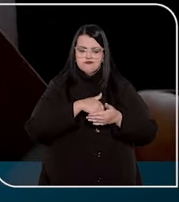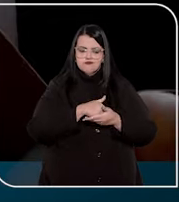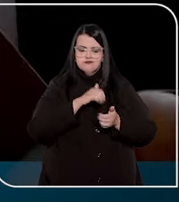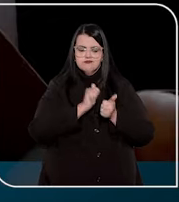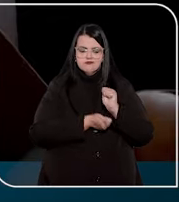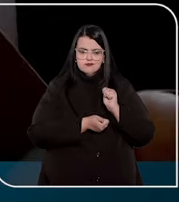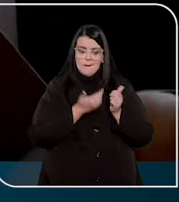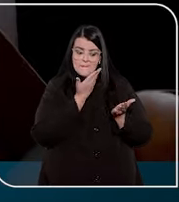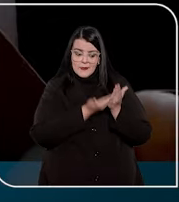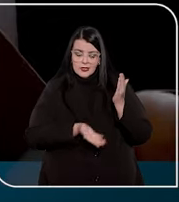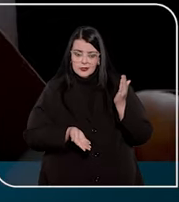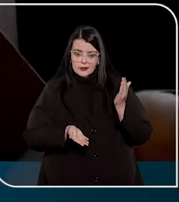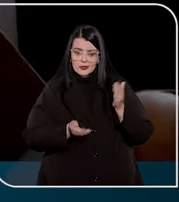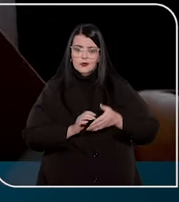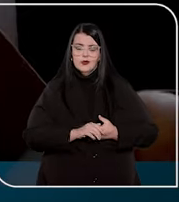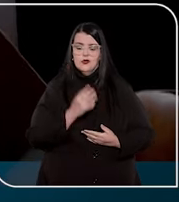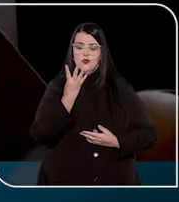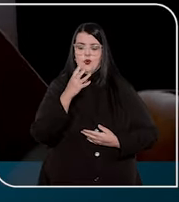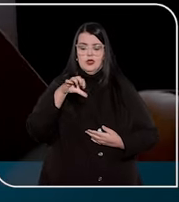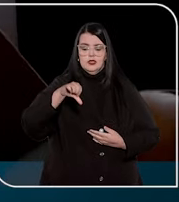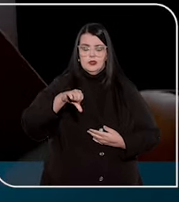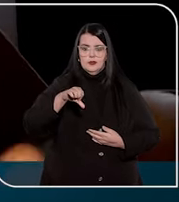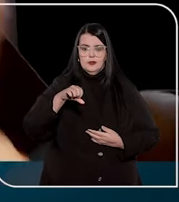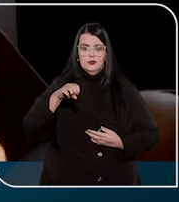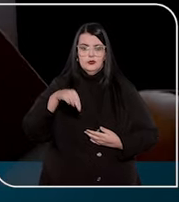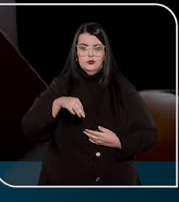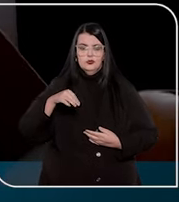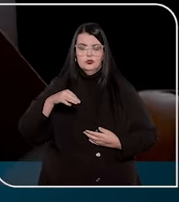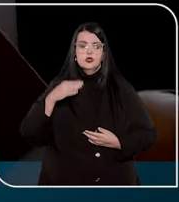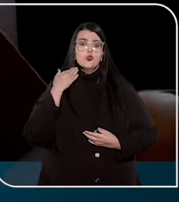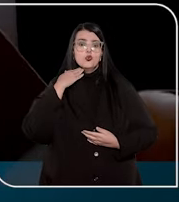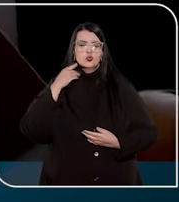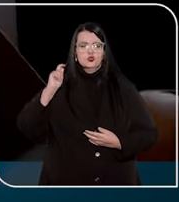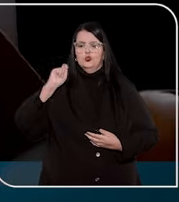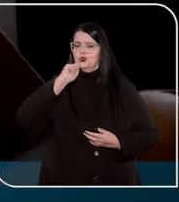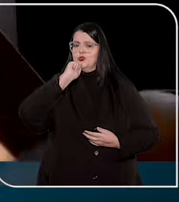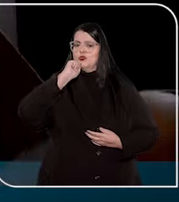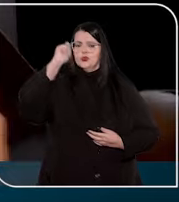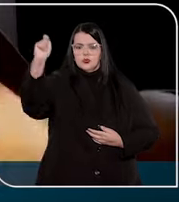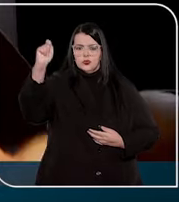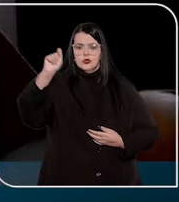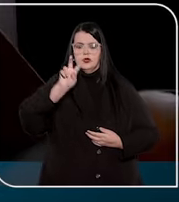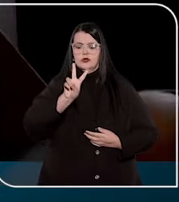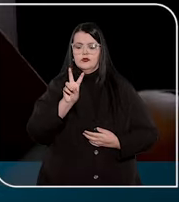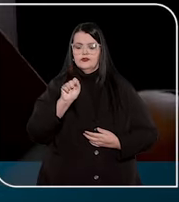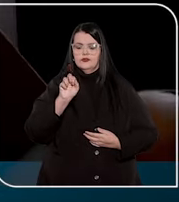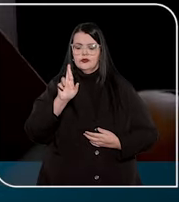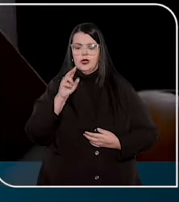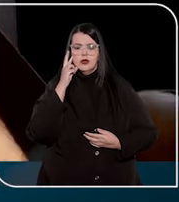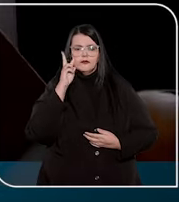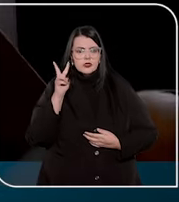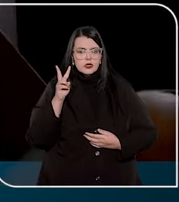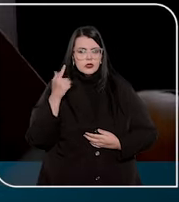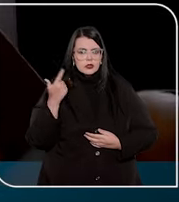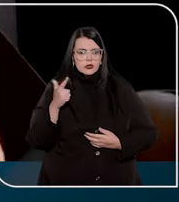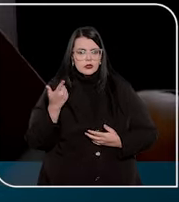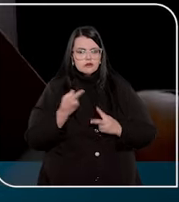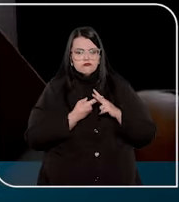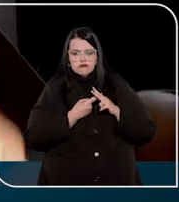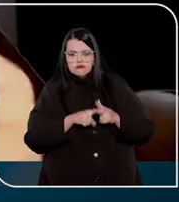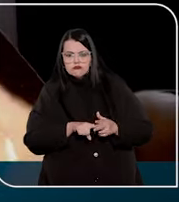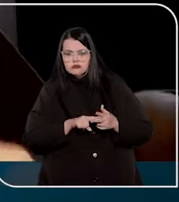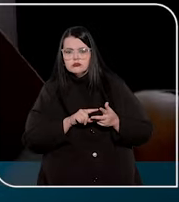minutos o juiz disse, o juiz do futebol, viu, pessoal? Disse que vai dar uma olhadinha no VAR para ver se tinha uma irregularidade ali. Então, assim,